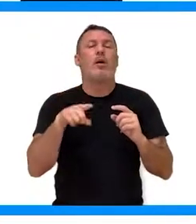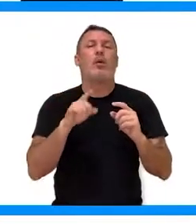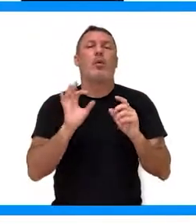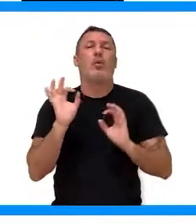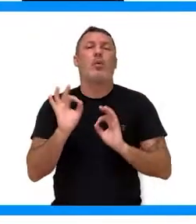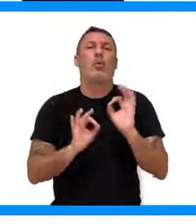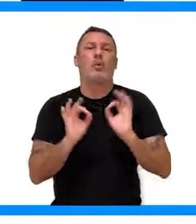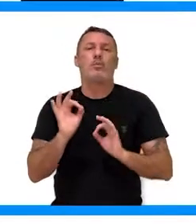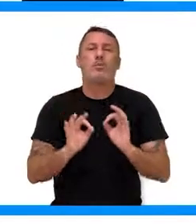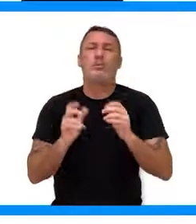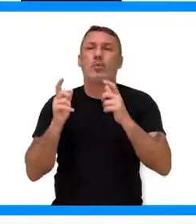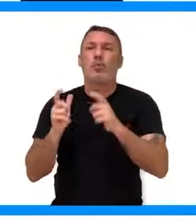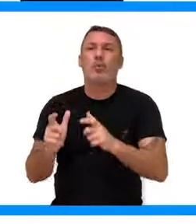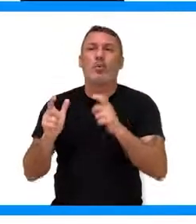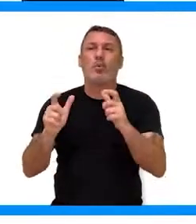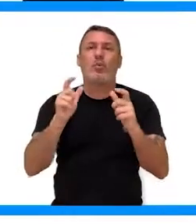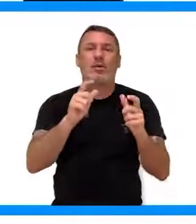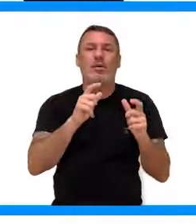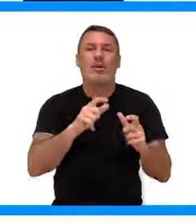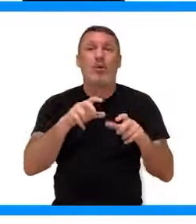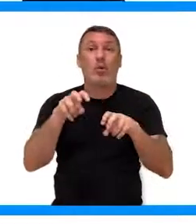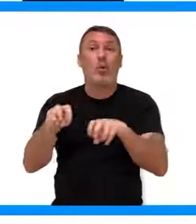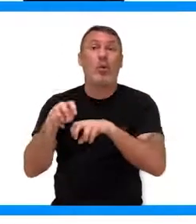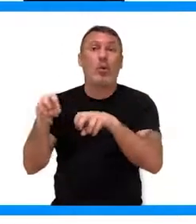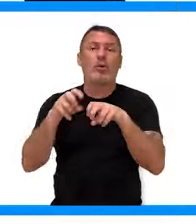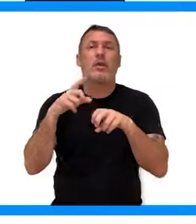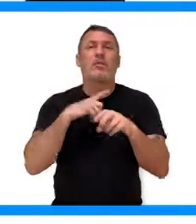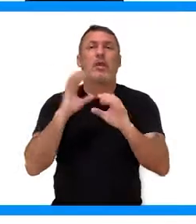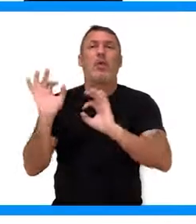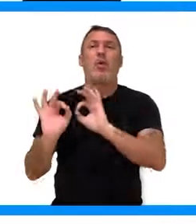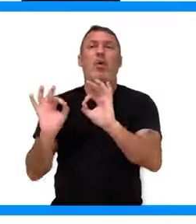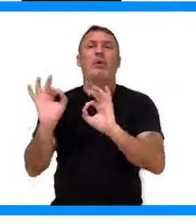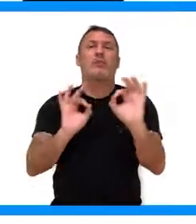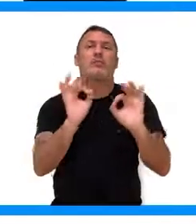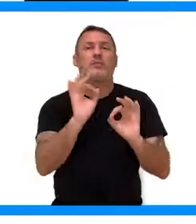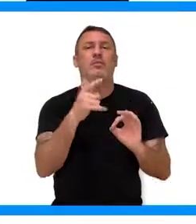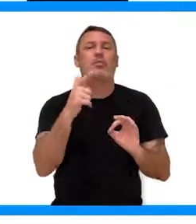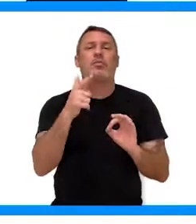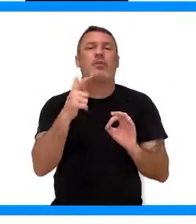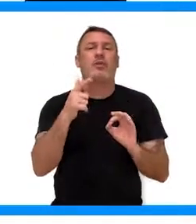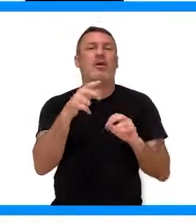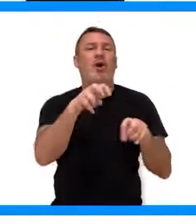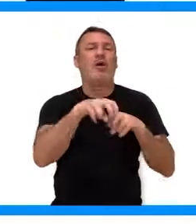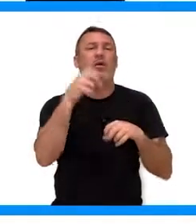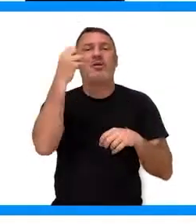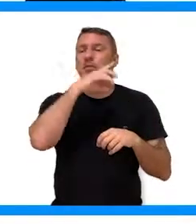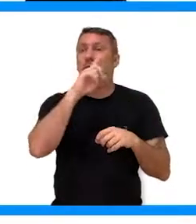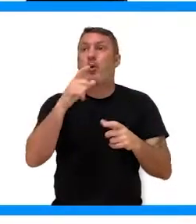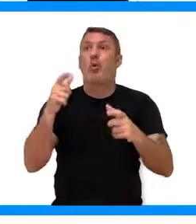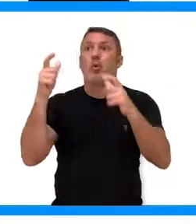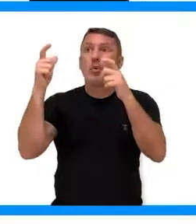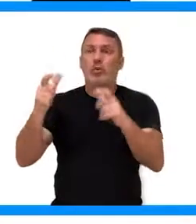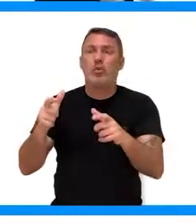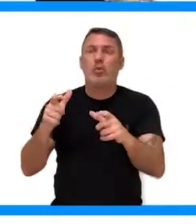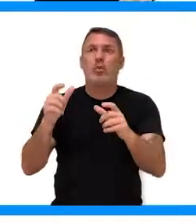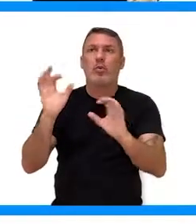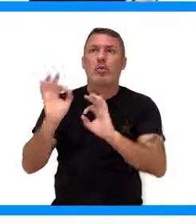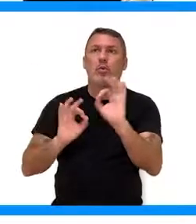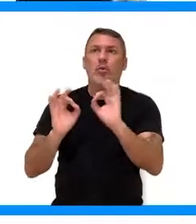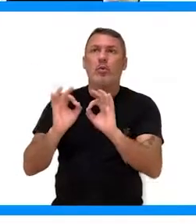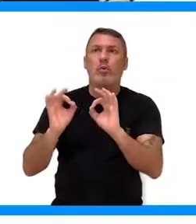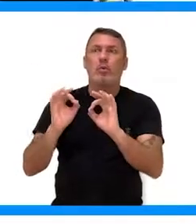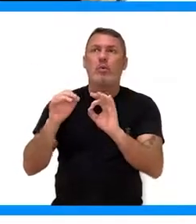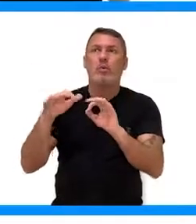organização de propriedades rurais, organização e distribuição.